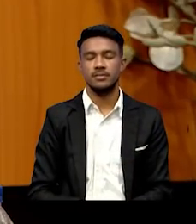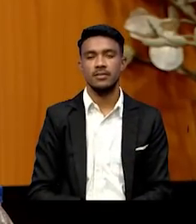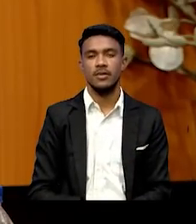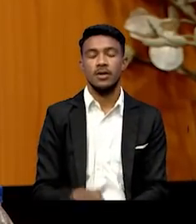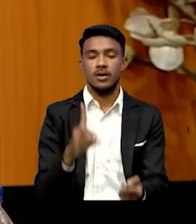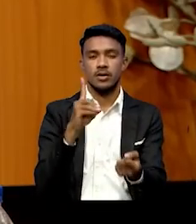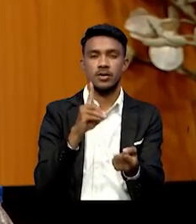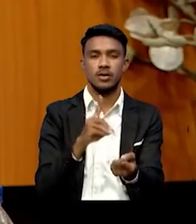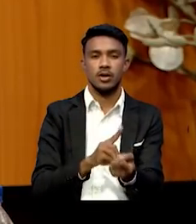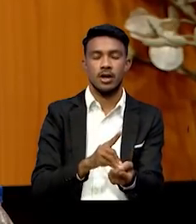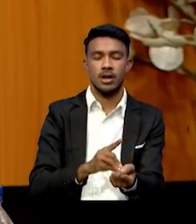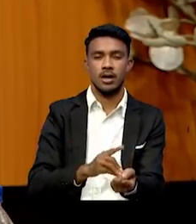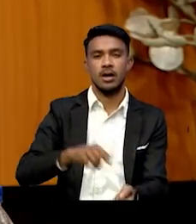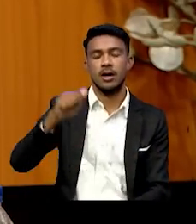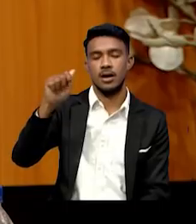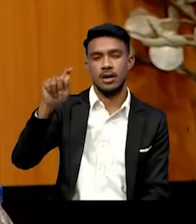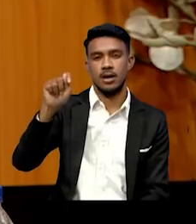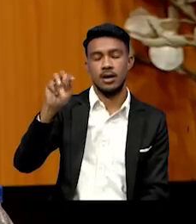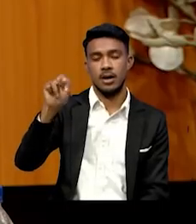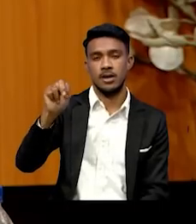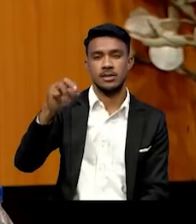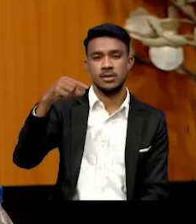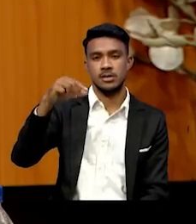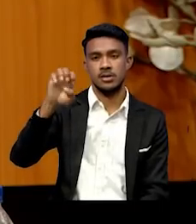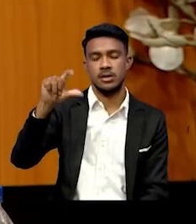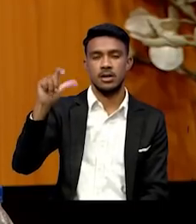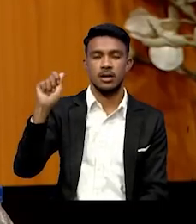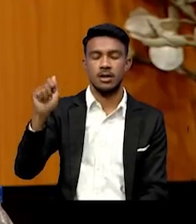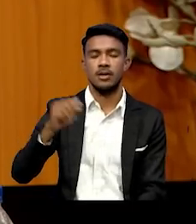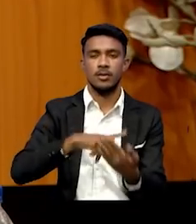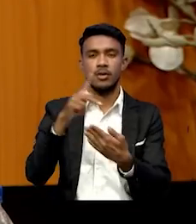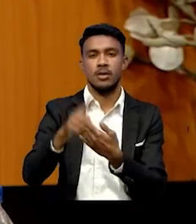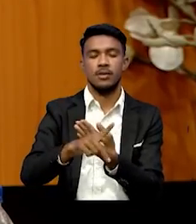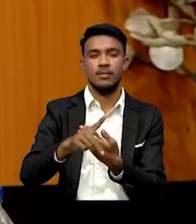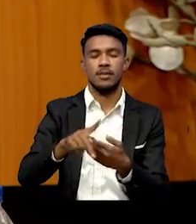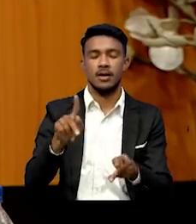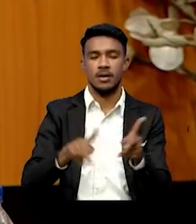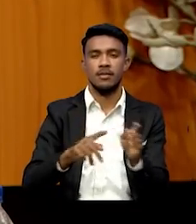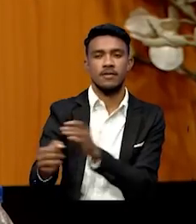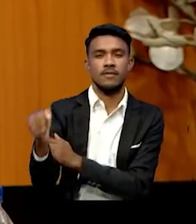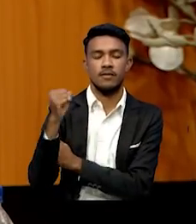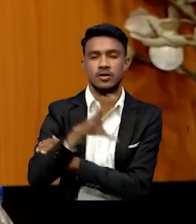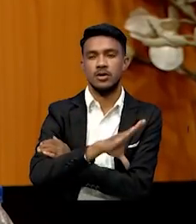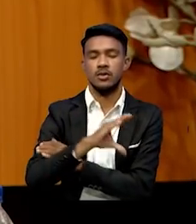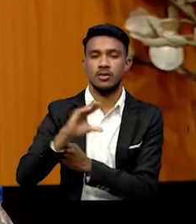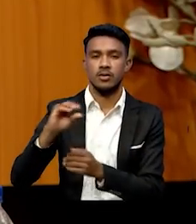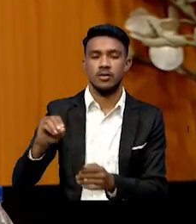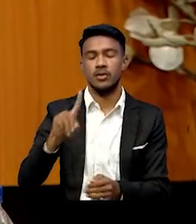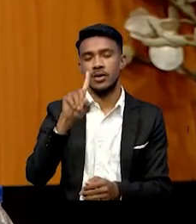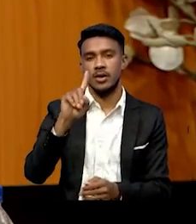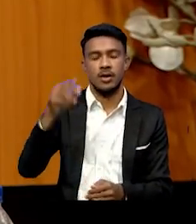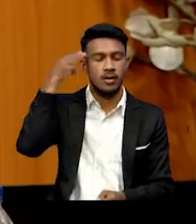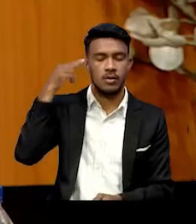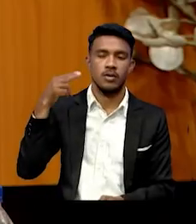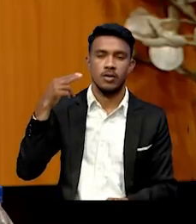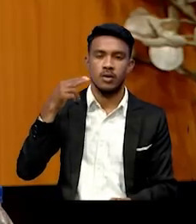Doutora Angela Bahoni nia programa da People Power. Doutor Horta maho programa ida dissolve parlamento. Sim.